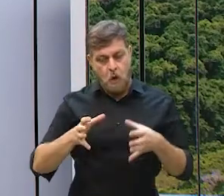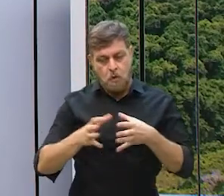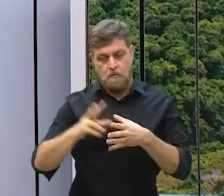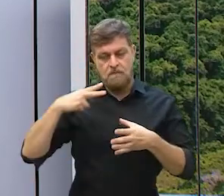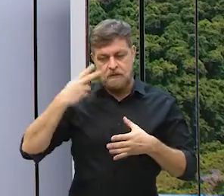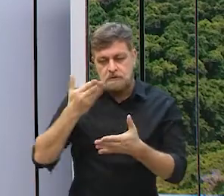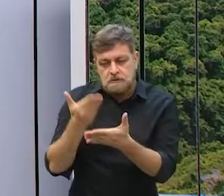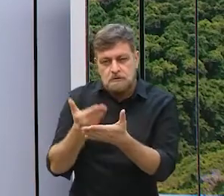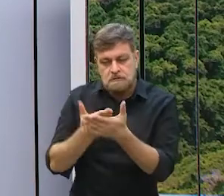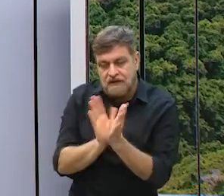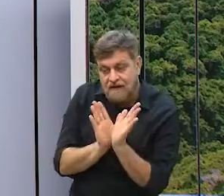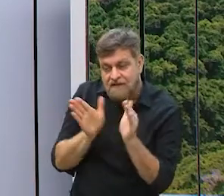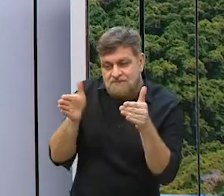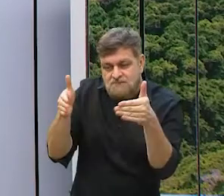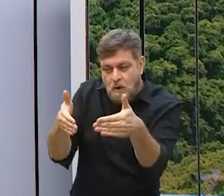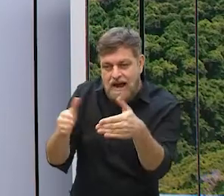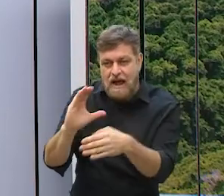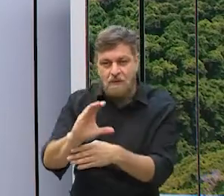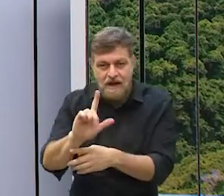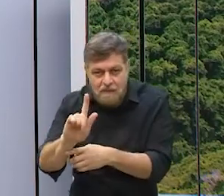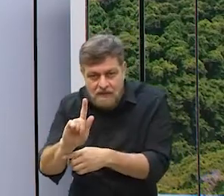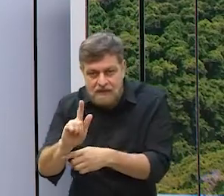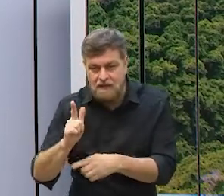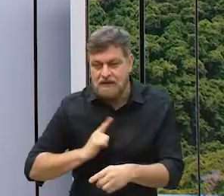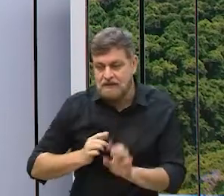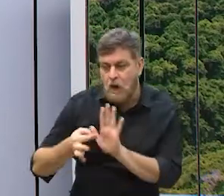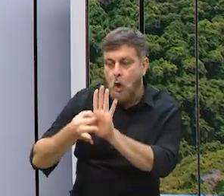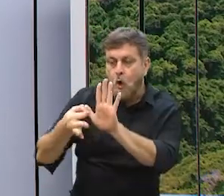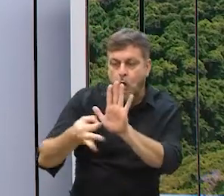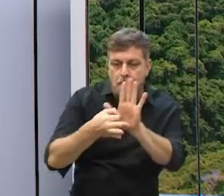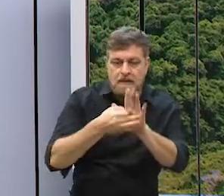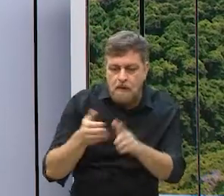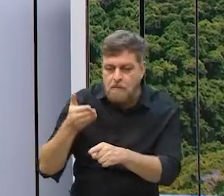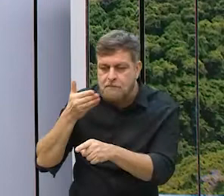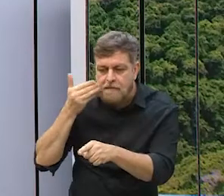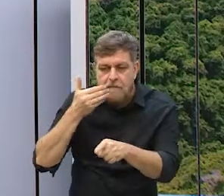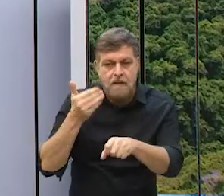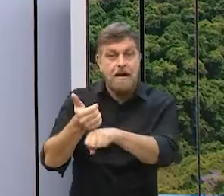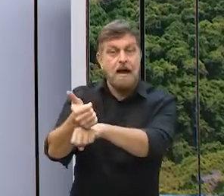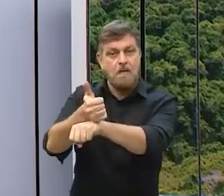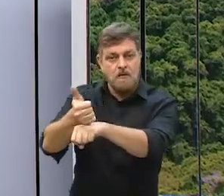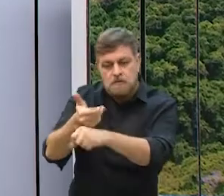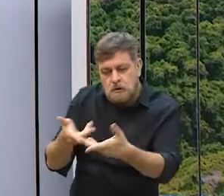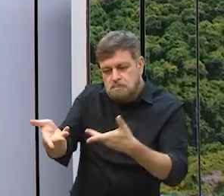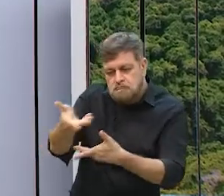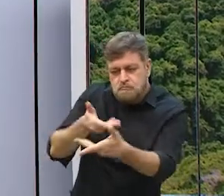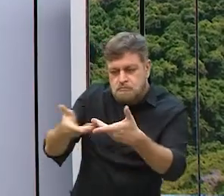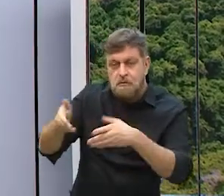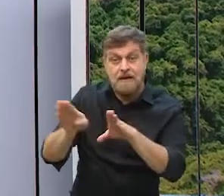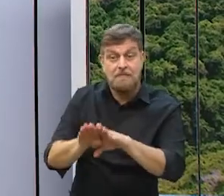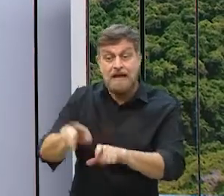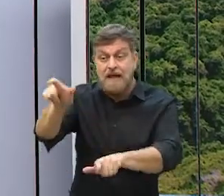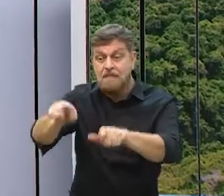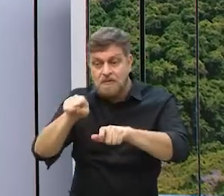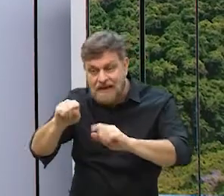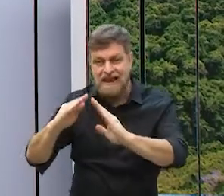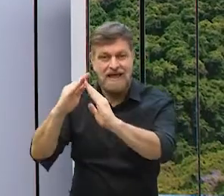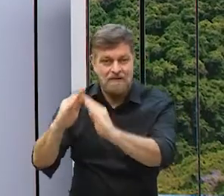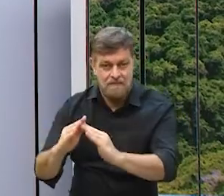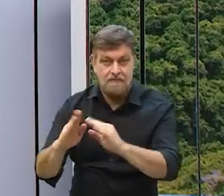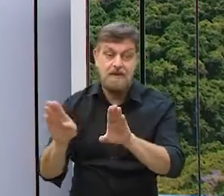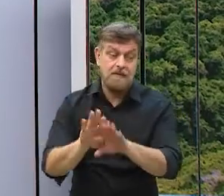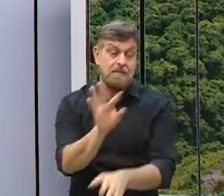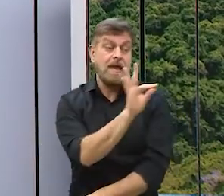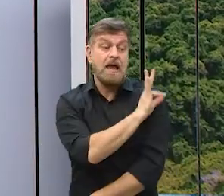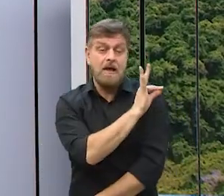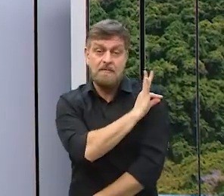de estudos na casa, para poder colher informações, tanto dos especialistas quanto dos moradores e também da